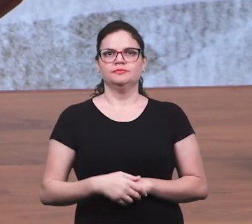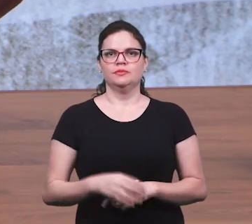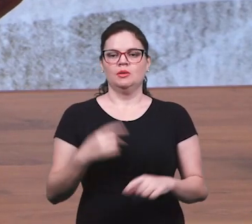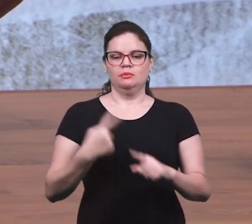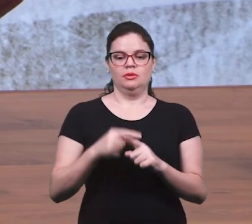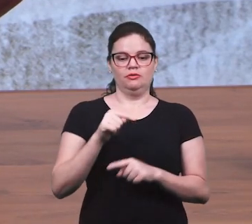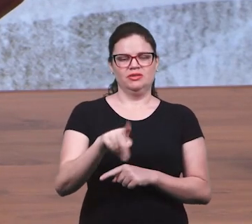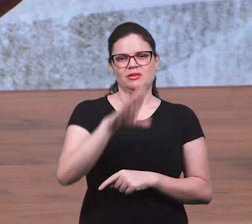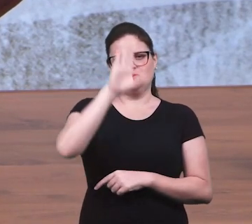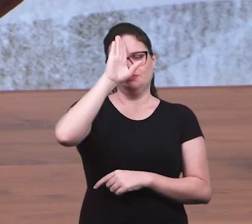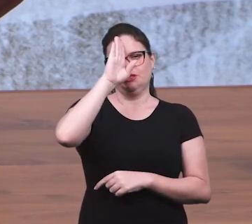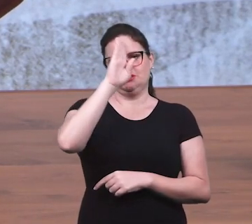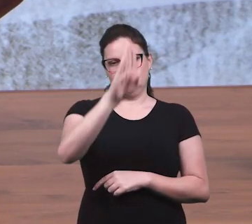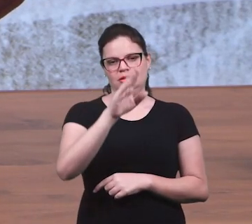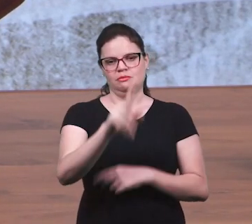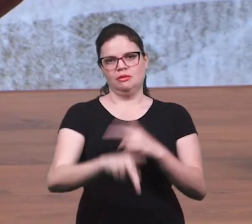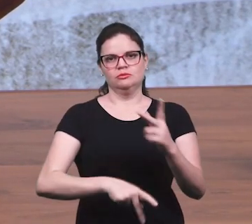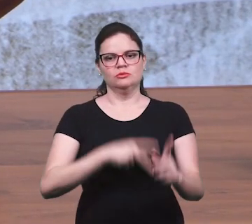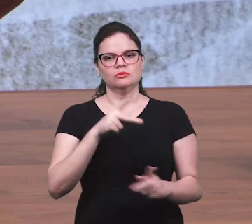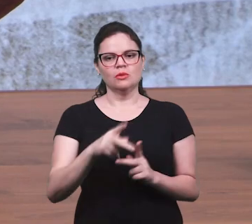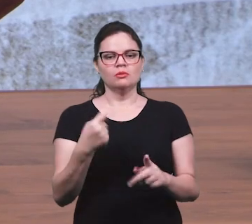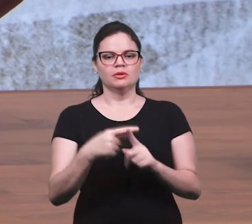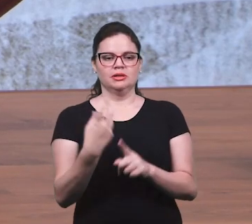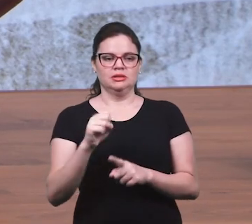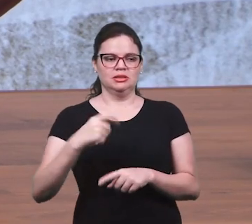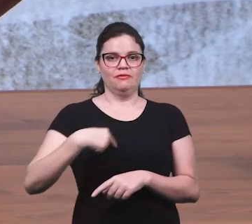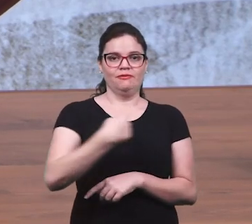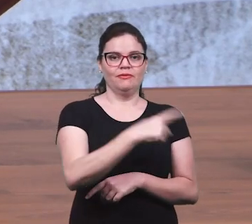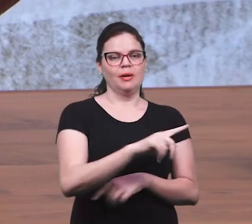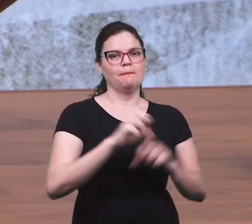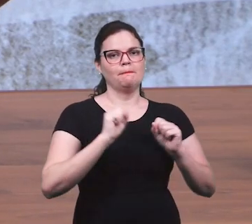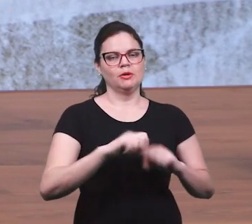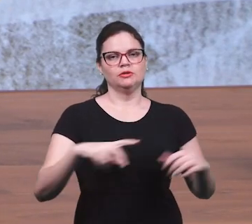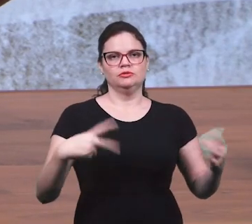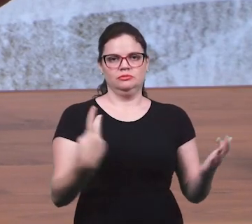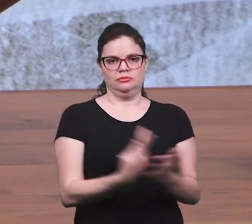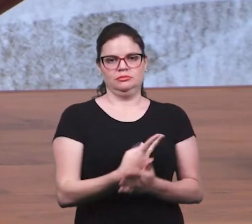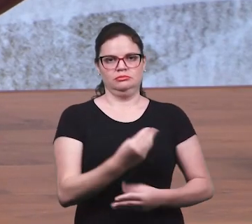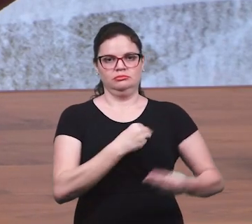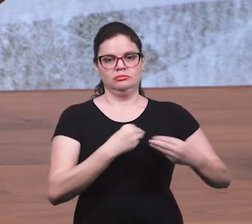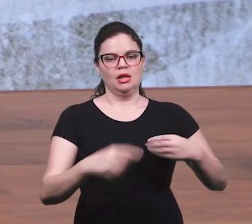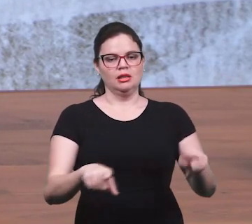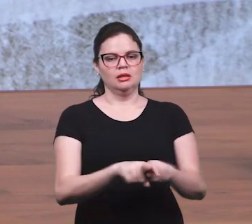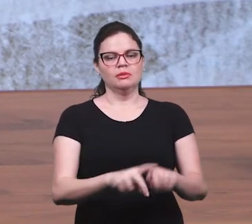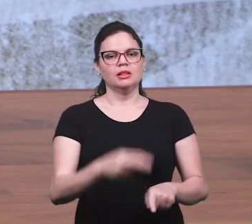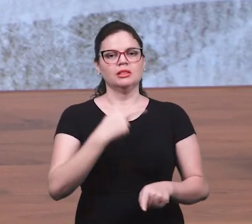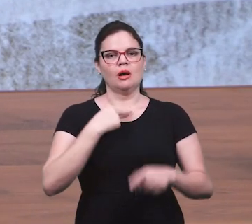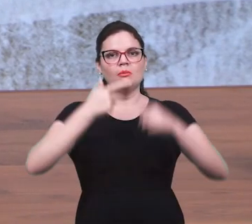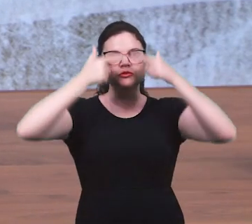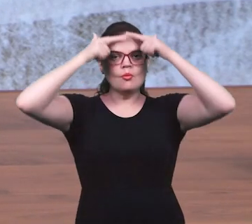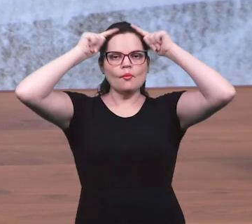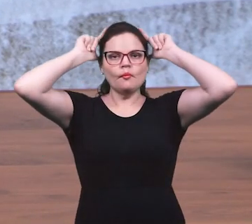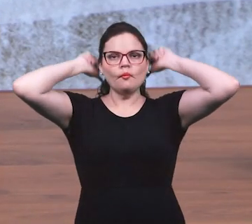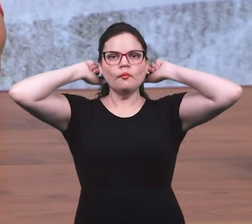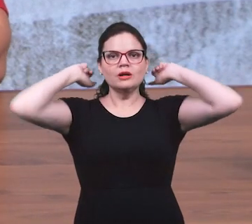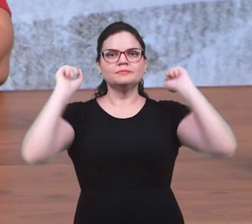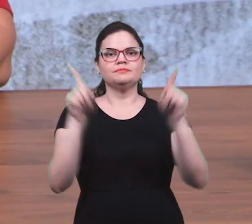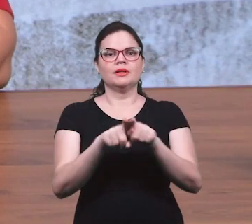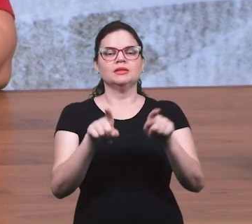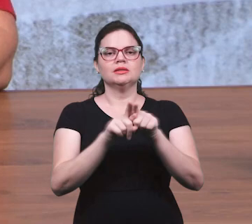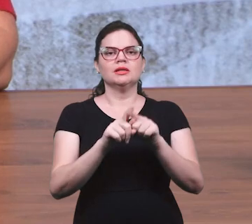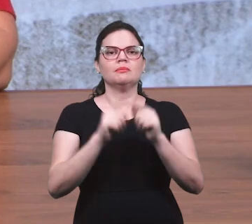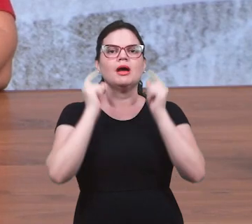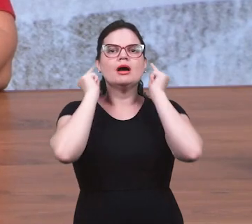seus povos para se profanar. Não farão calva na sua cabeça e não raparão